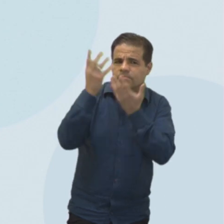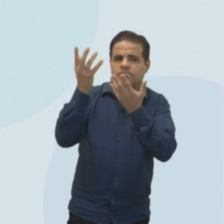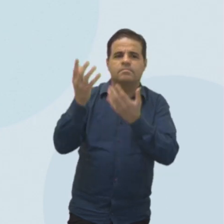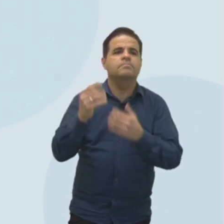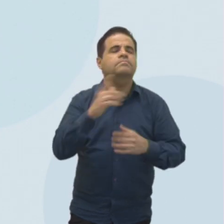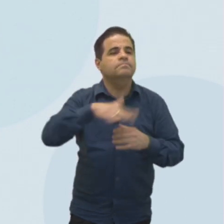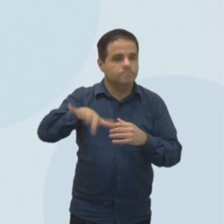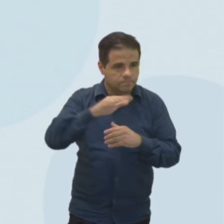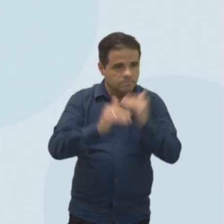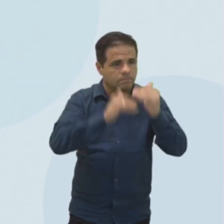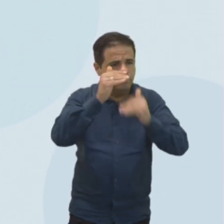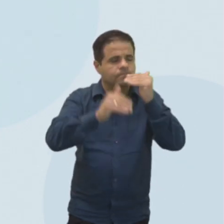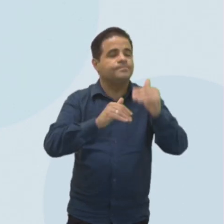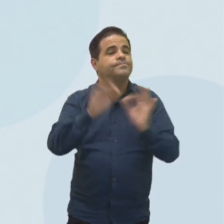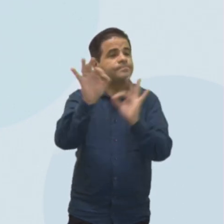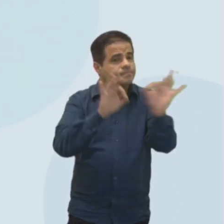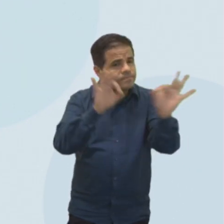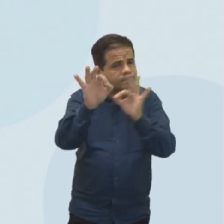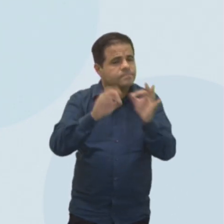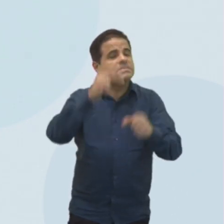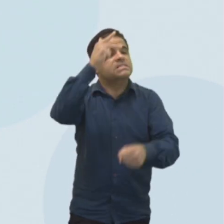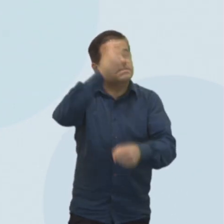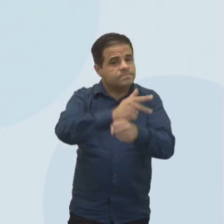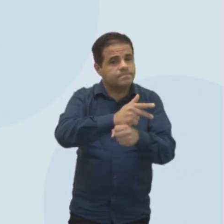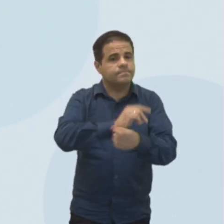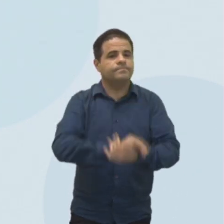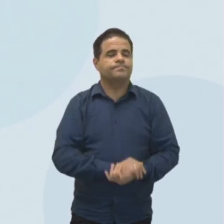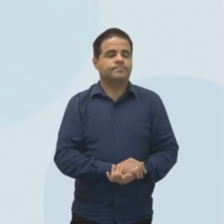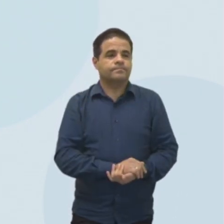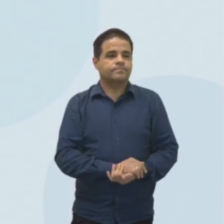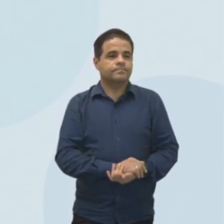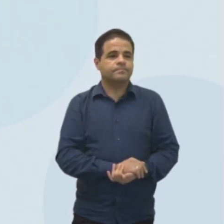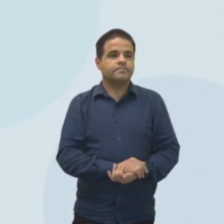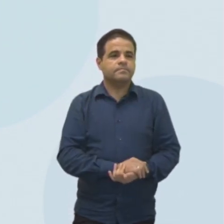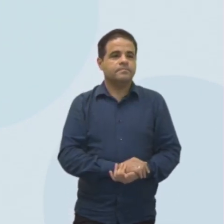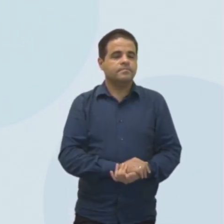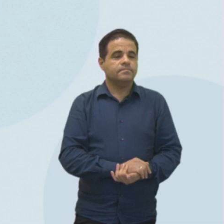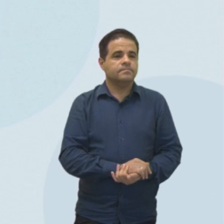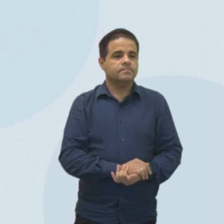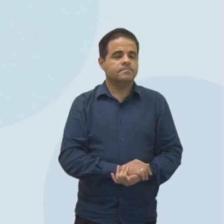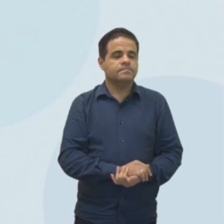edição, né, deste vídeo. Próximo slide.